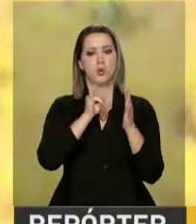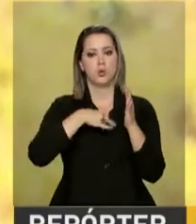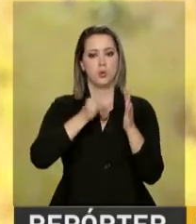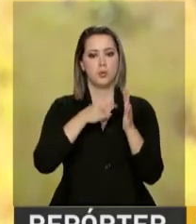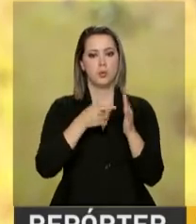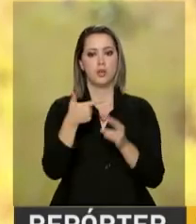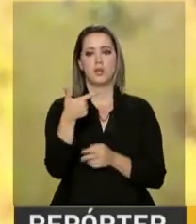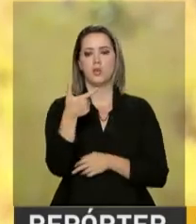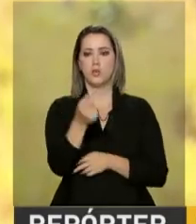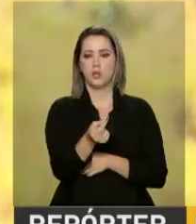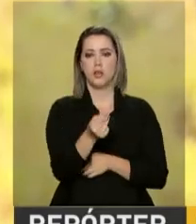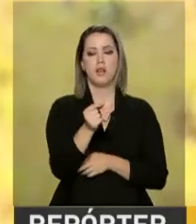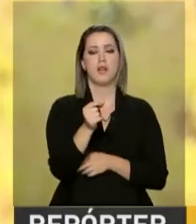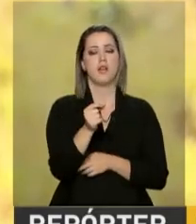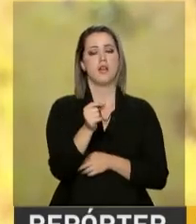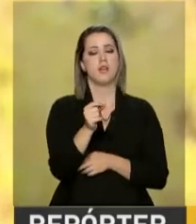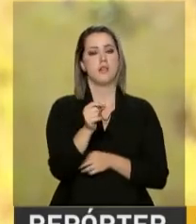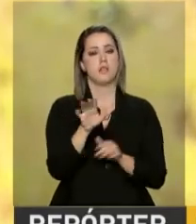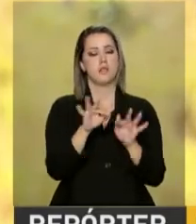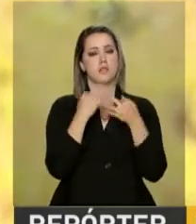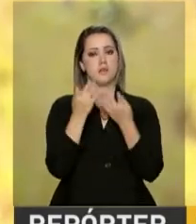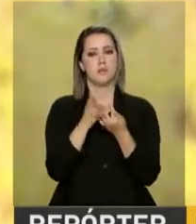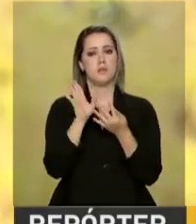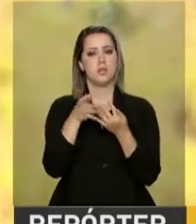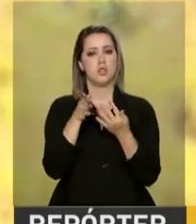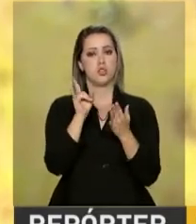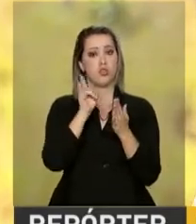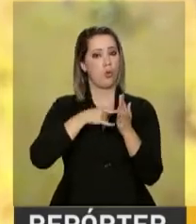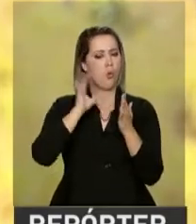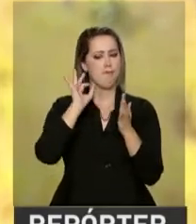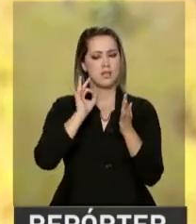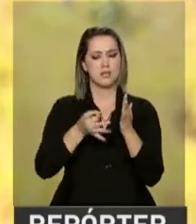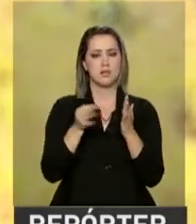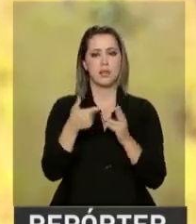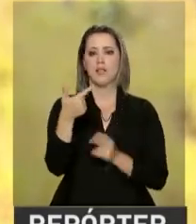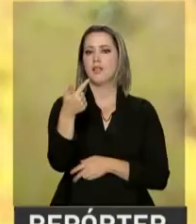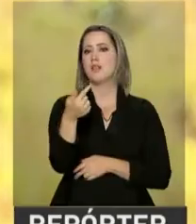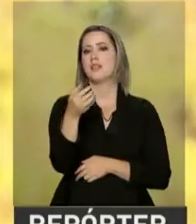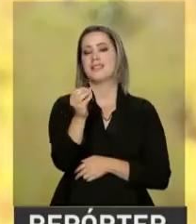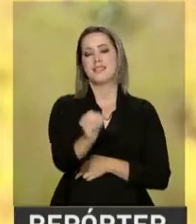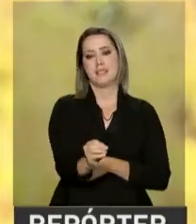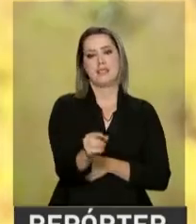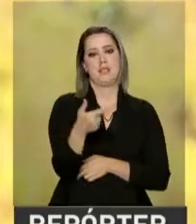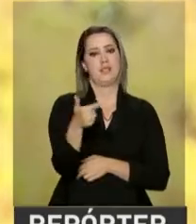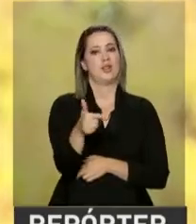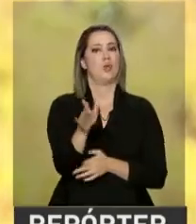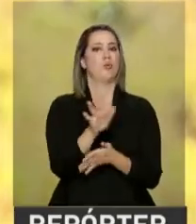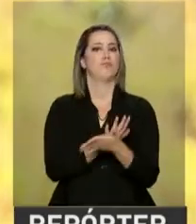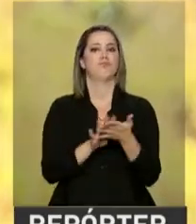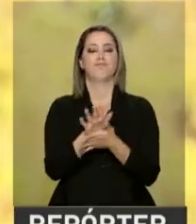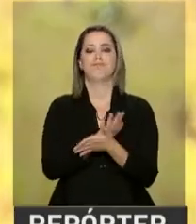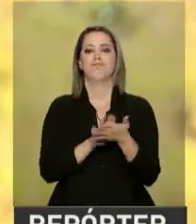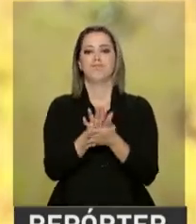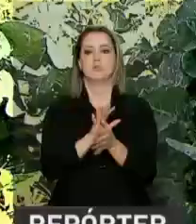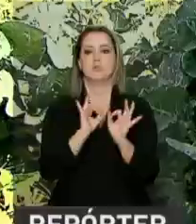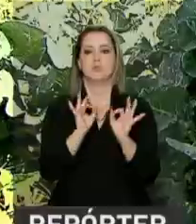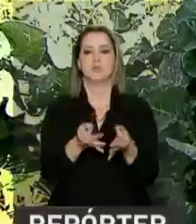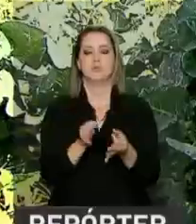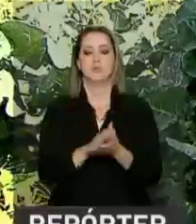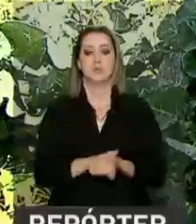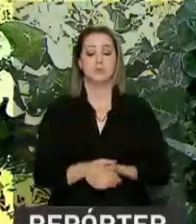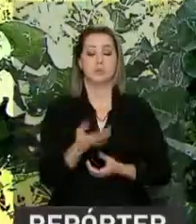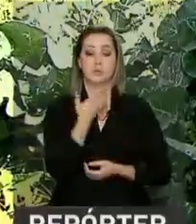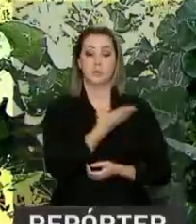já escrituradas e umas 70 sem título. E dentro dessas 70, tem umas 20 que não tem documento nenhum.